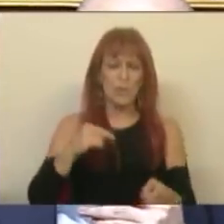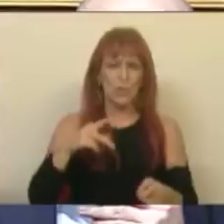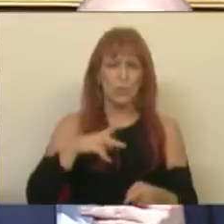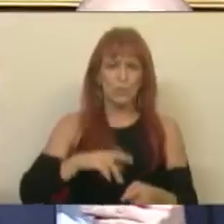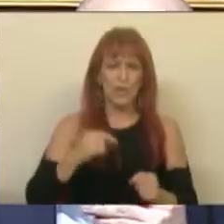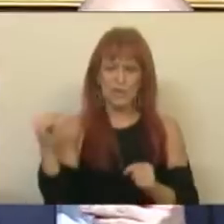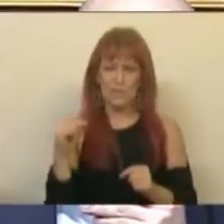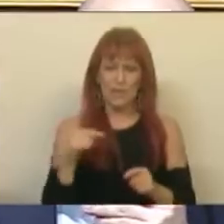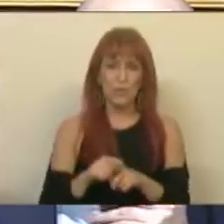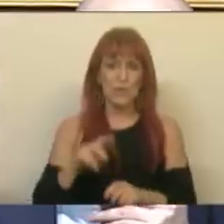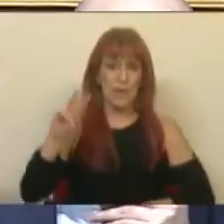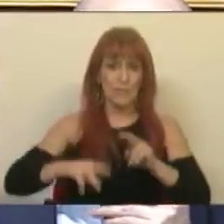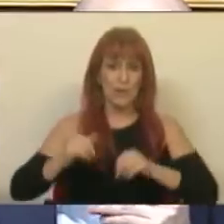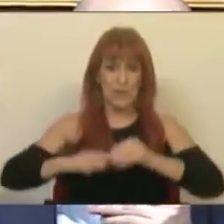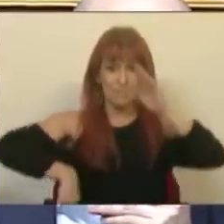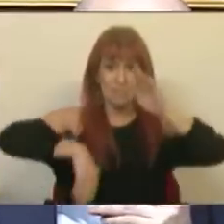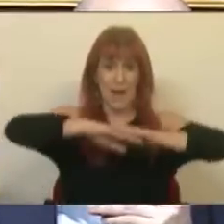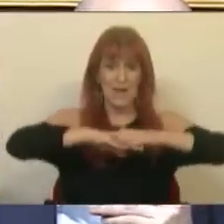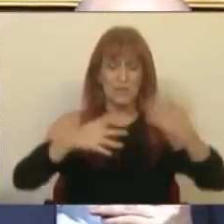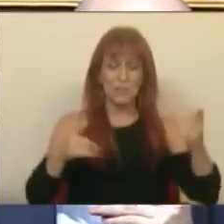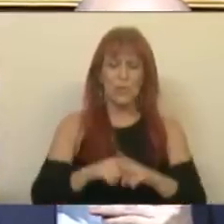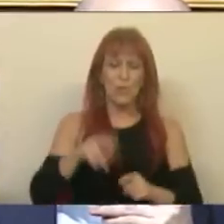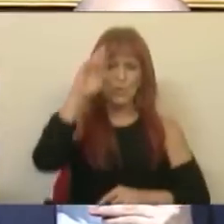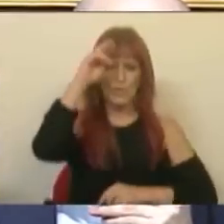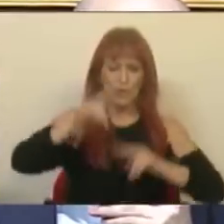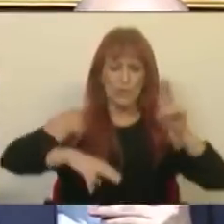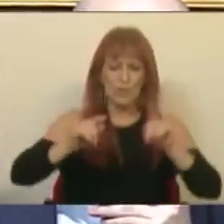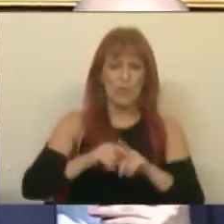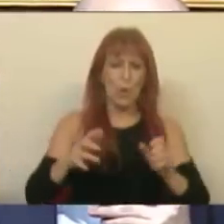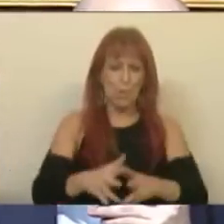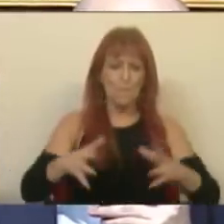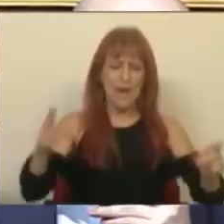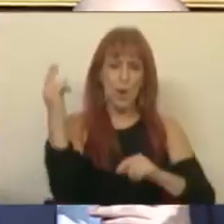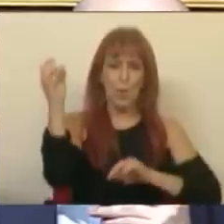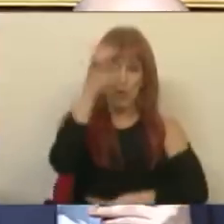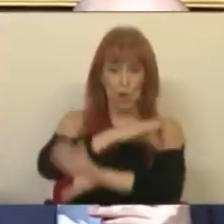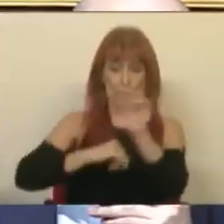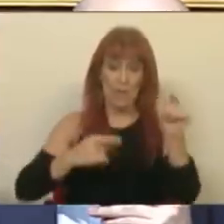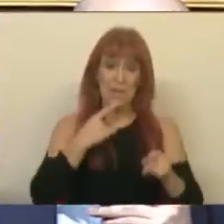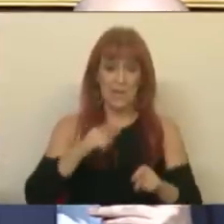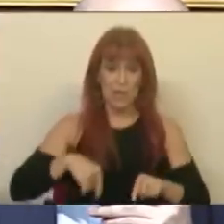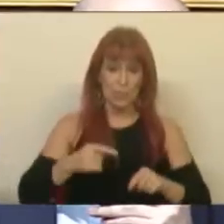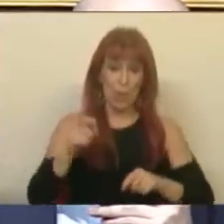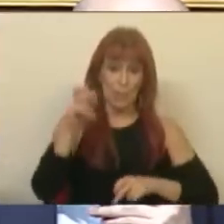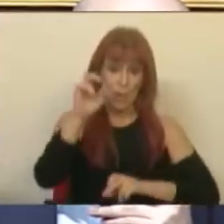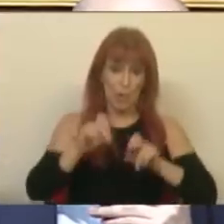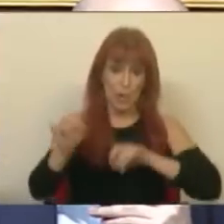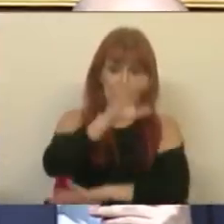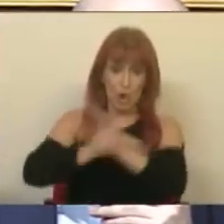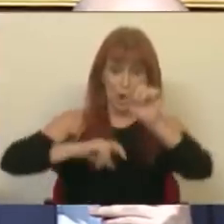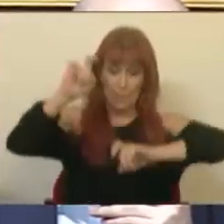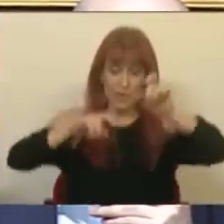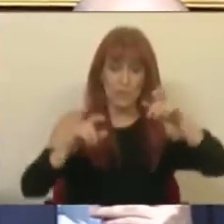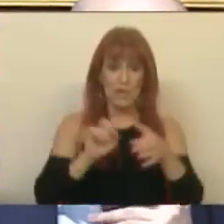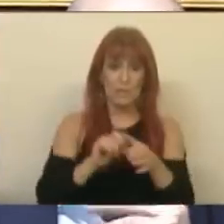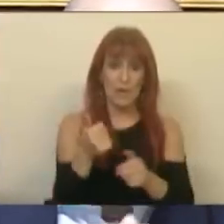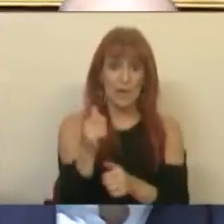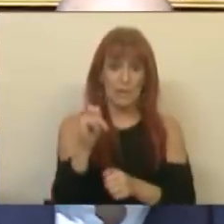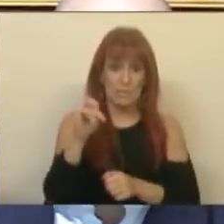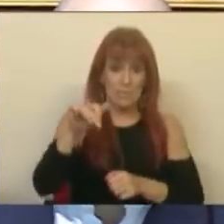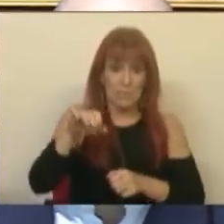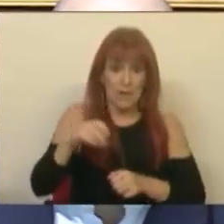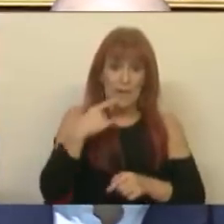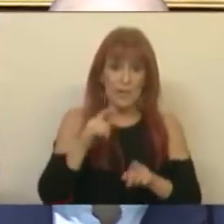mínimo porque a fiscalidade É máxima e o esforço fiscal é o maior da União Europeia dos próprio Europeu também usando o índice Bird